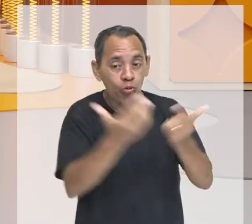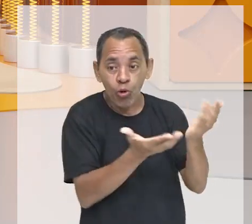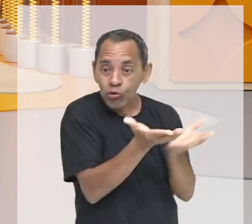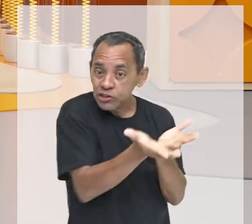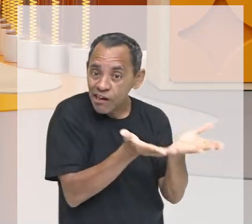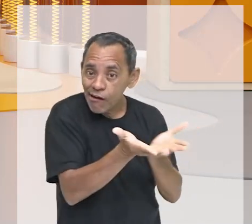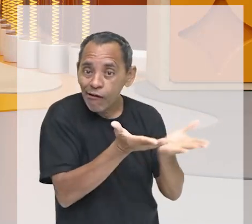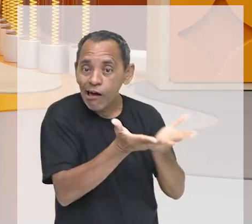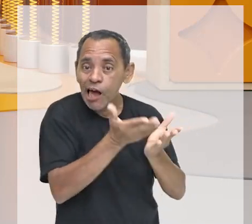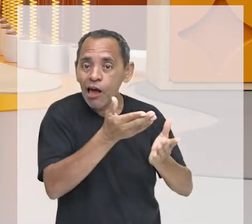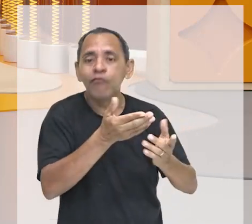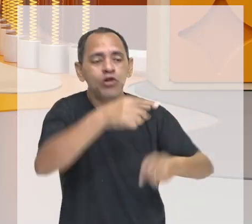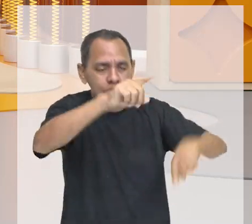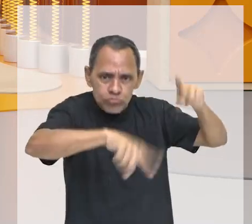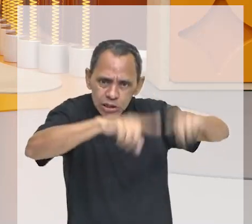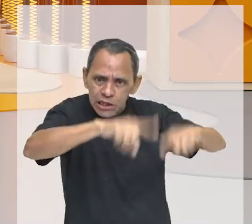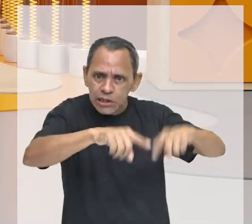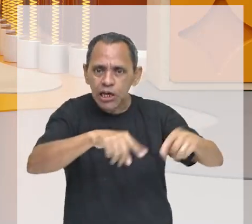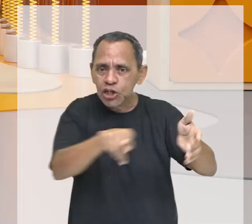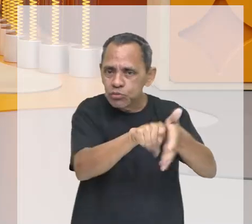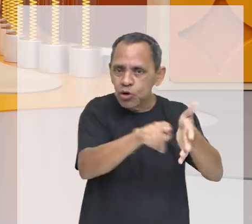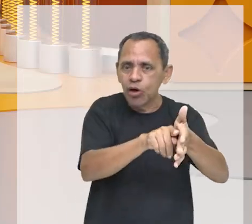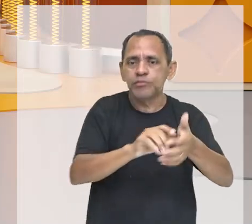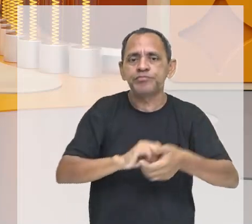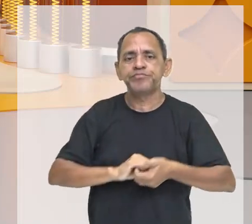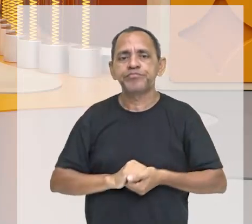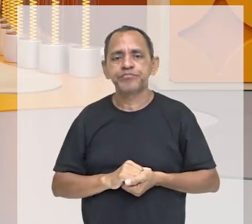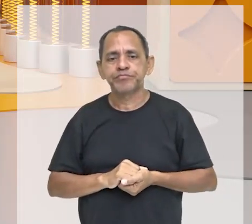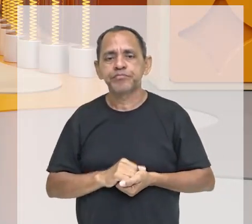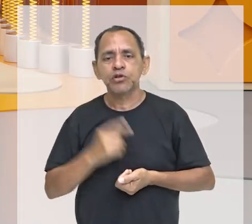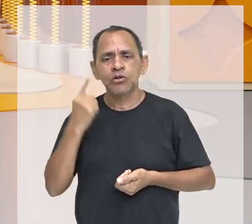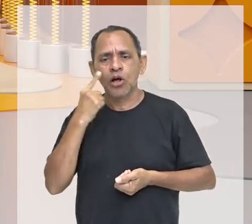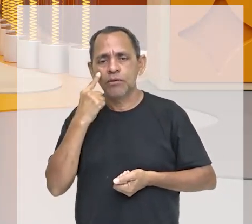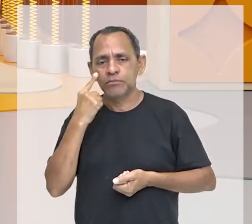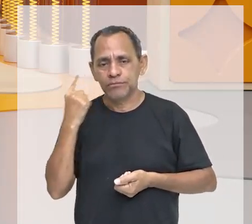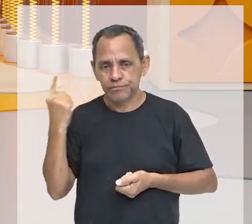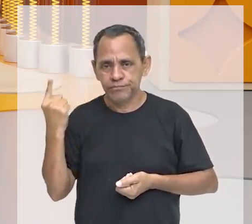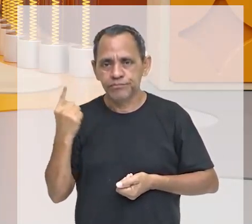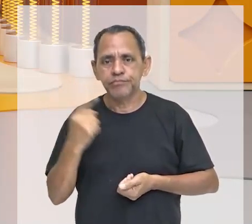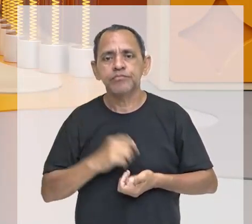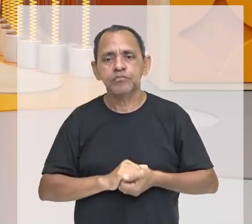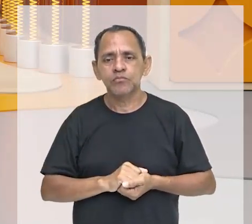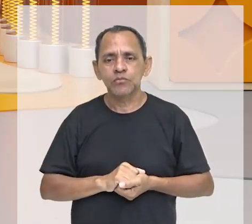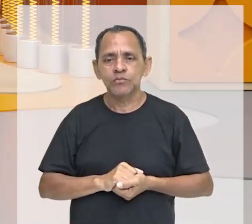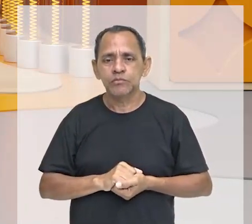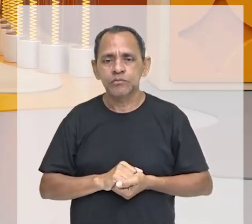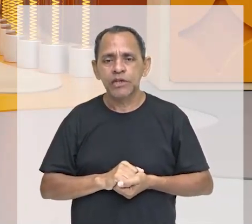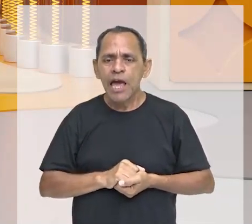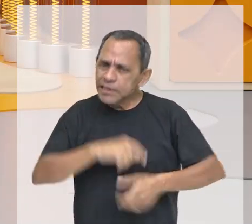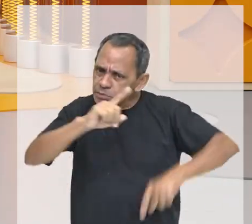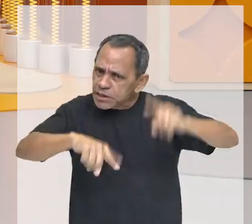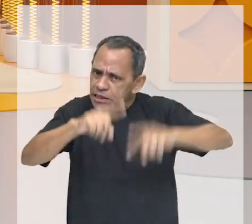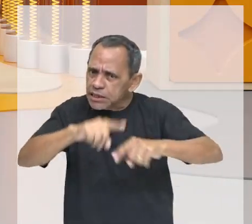isso começou aqui. Então, aqui nós estamos observando uma debulhadeira. Observem que é